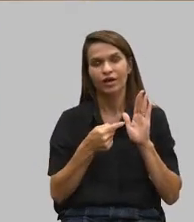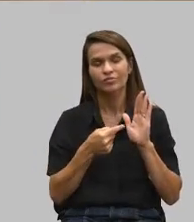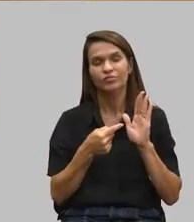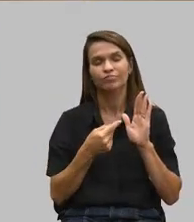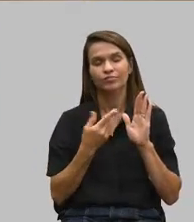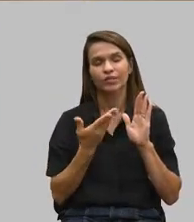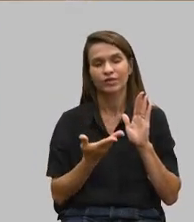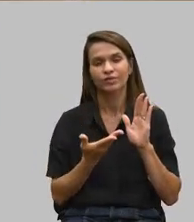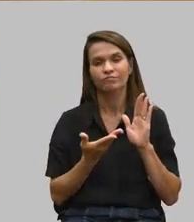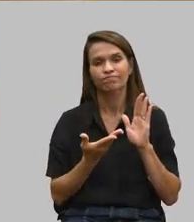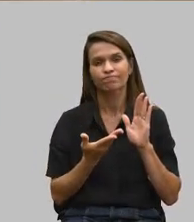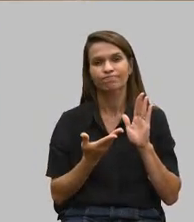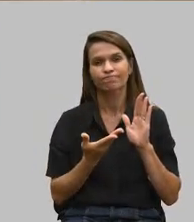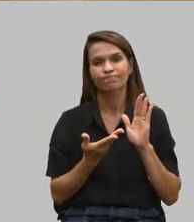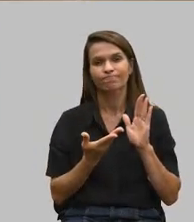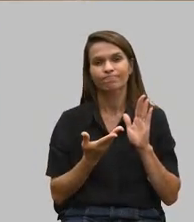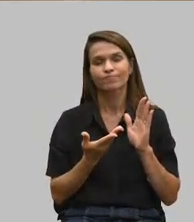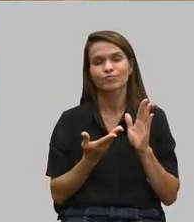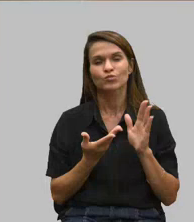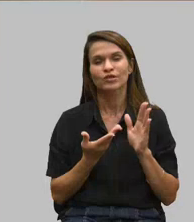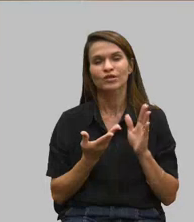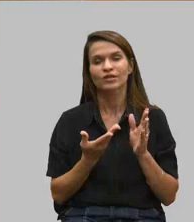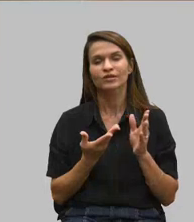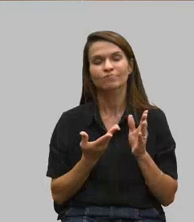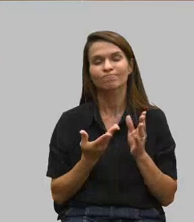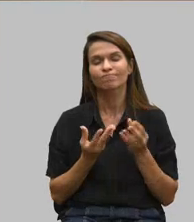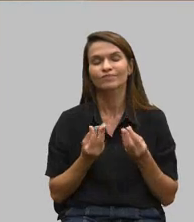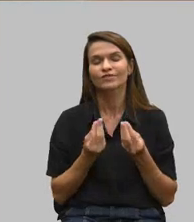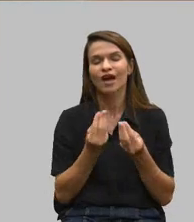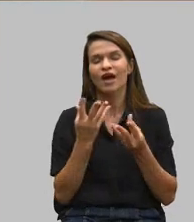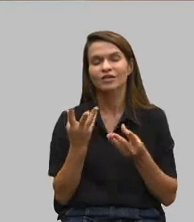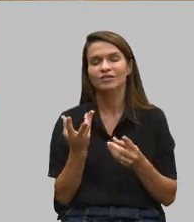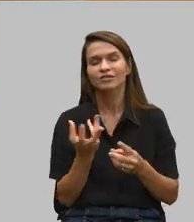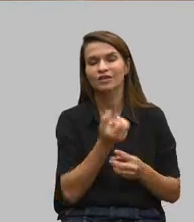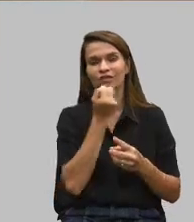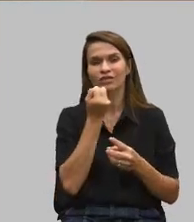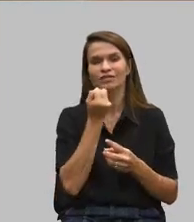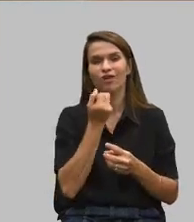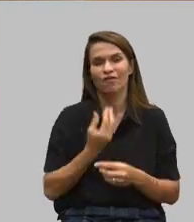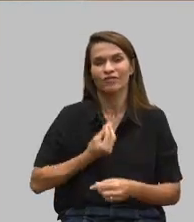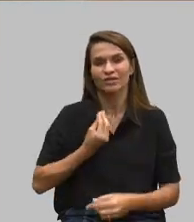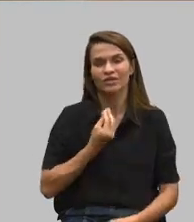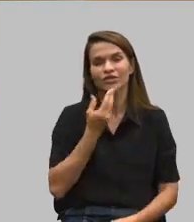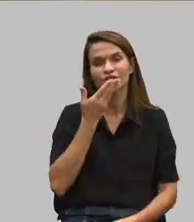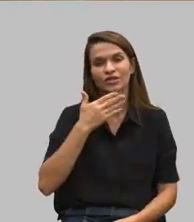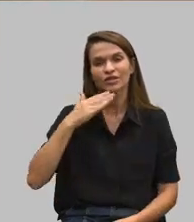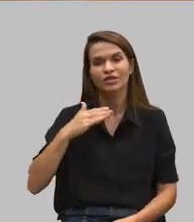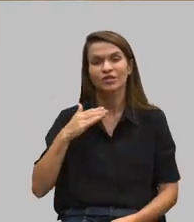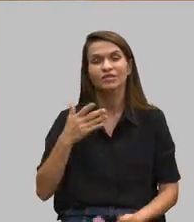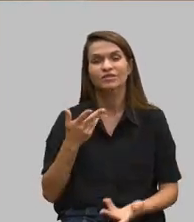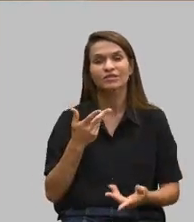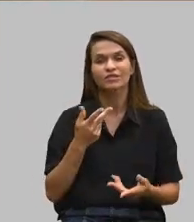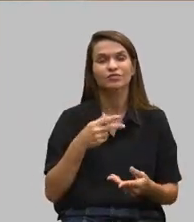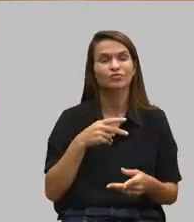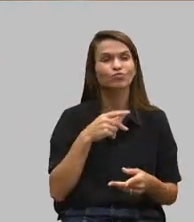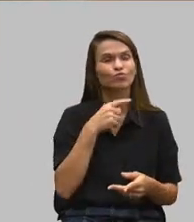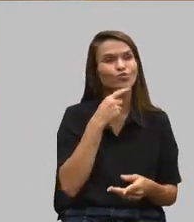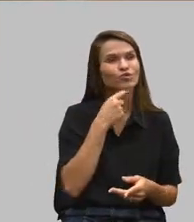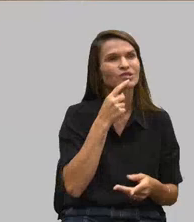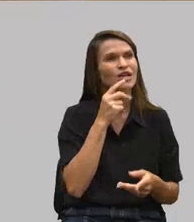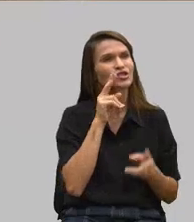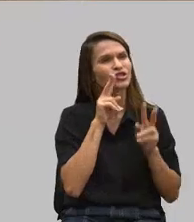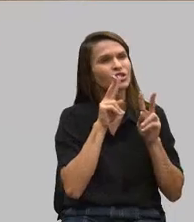para eh salvar a vida de muitas crianças que tão lá sem Enxergar com dificuldade de